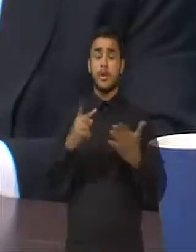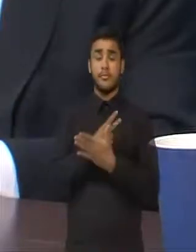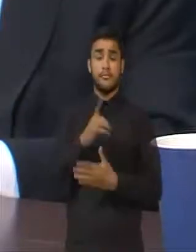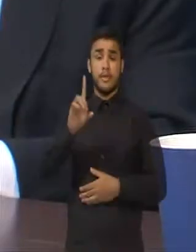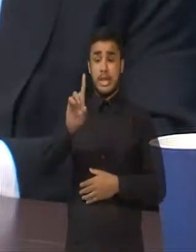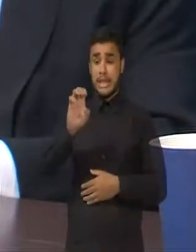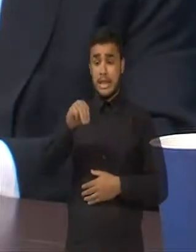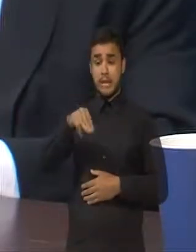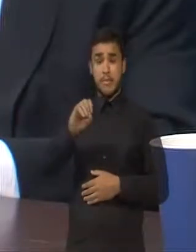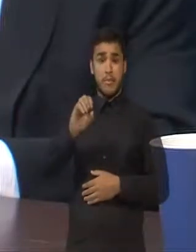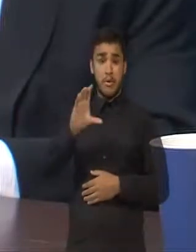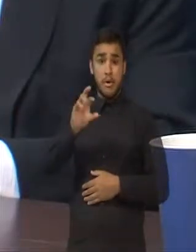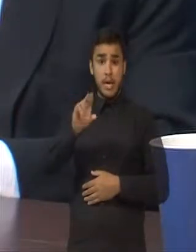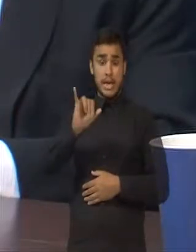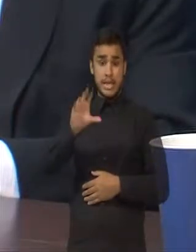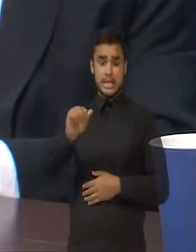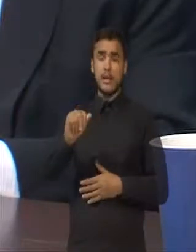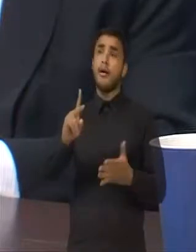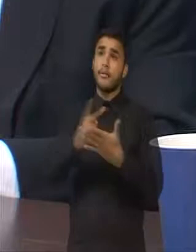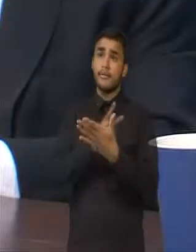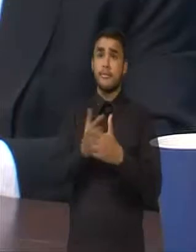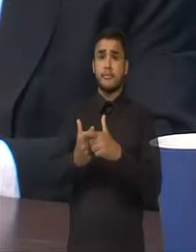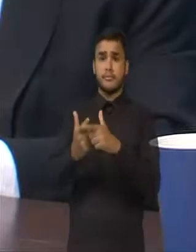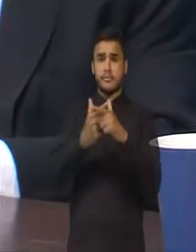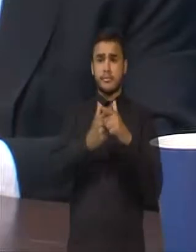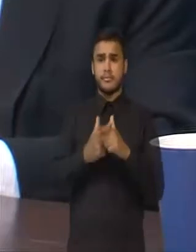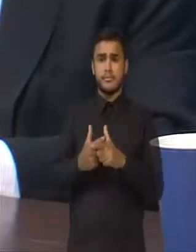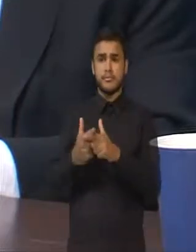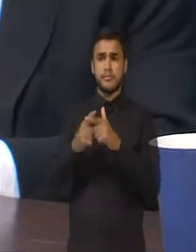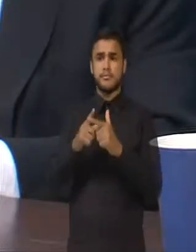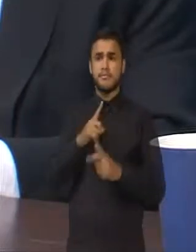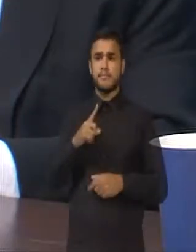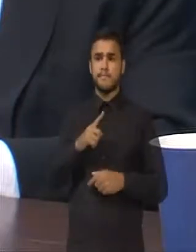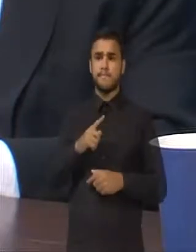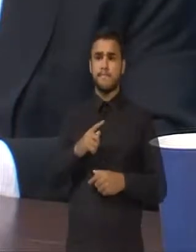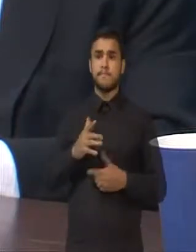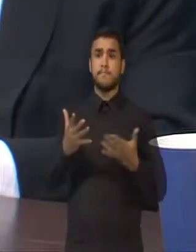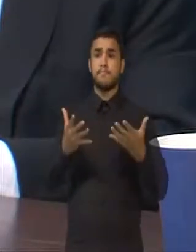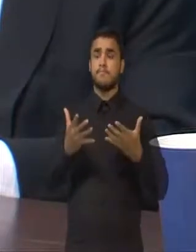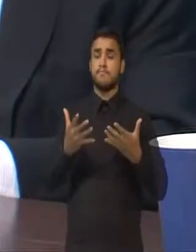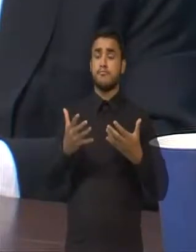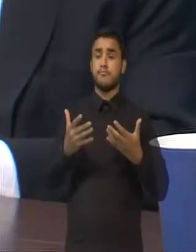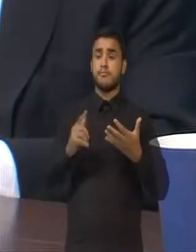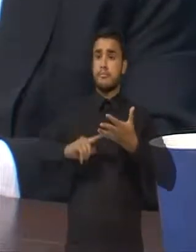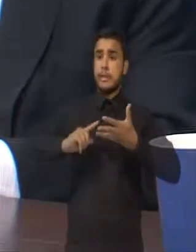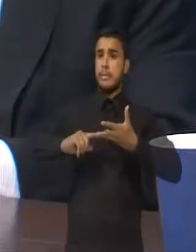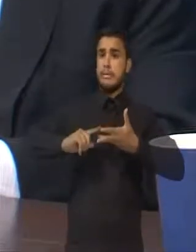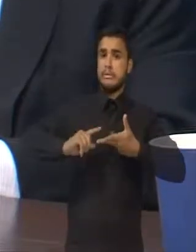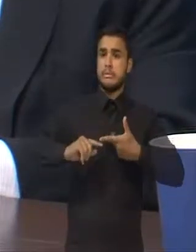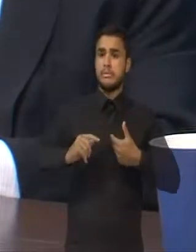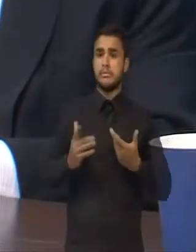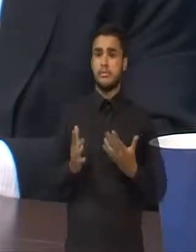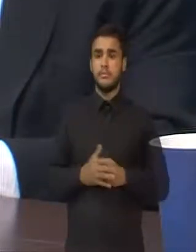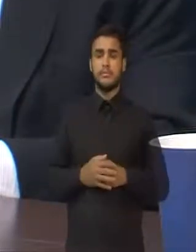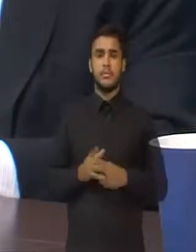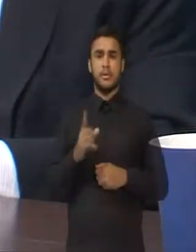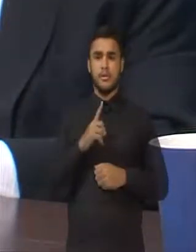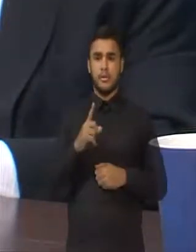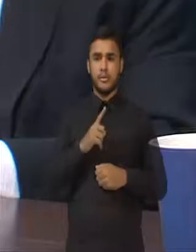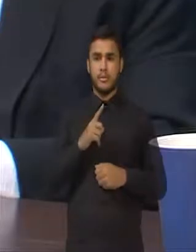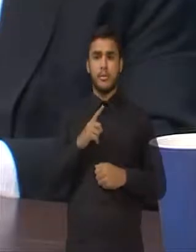democracia num volume de demandas muito grande. Nós temos hoje como das pilastras